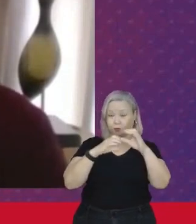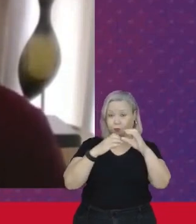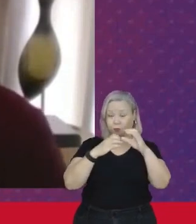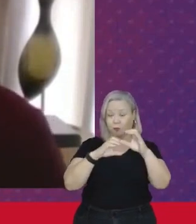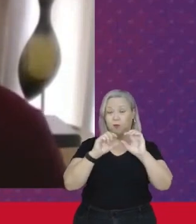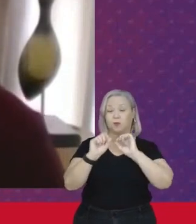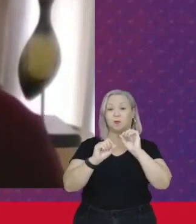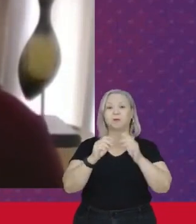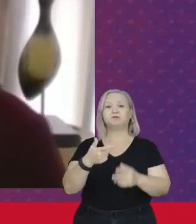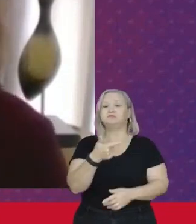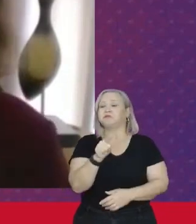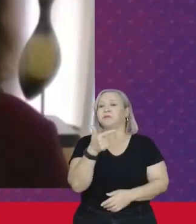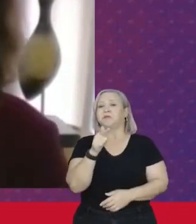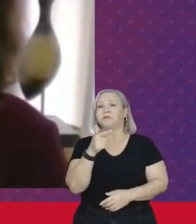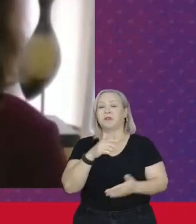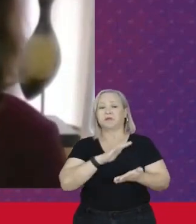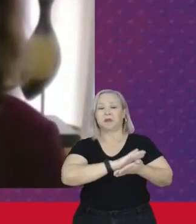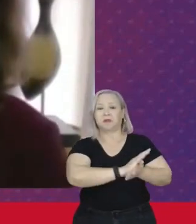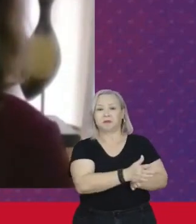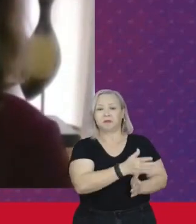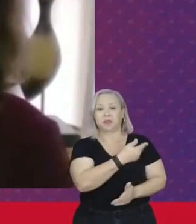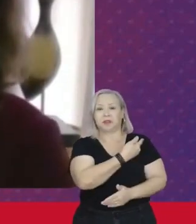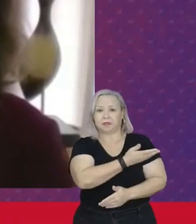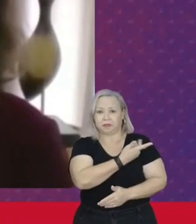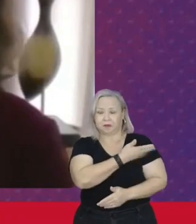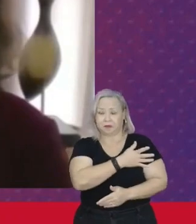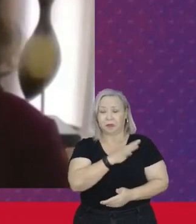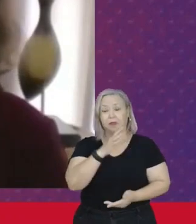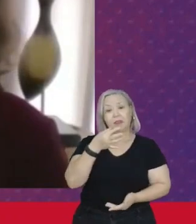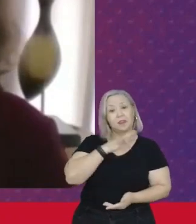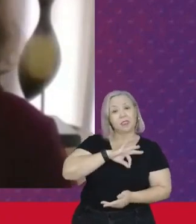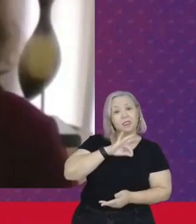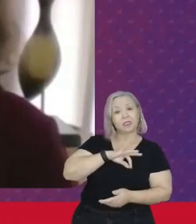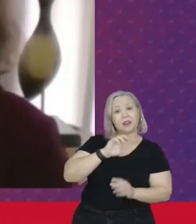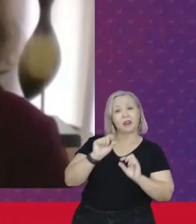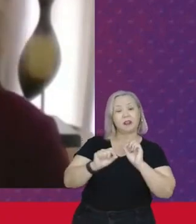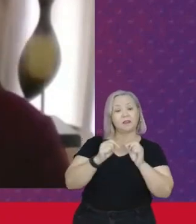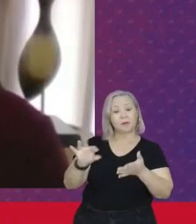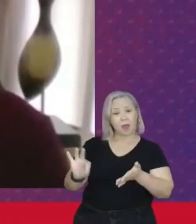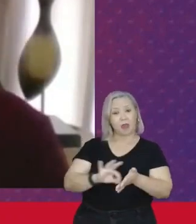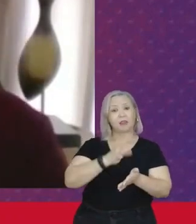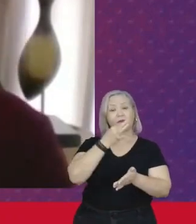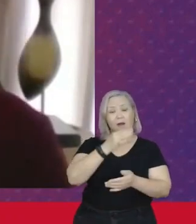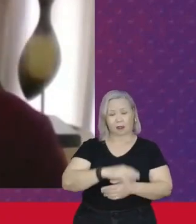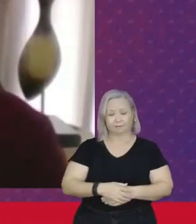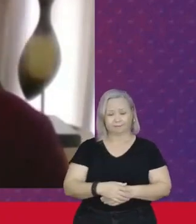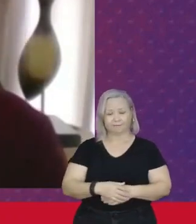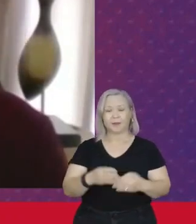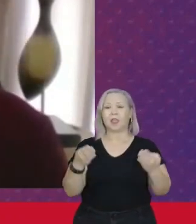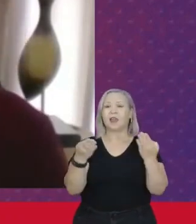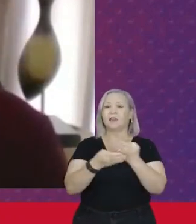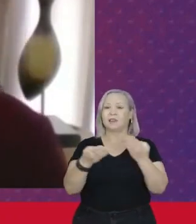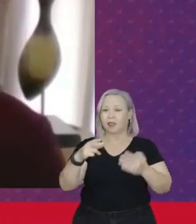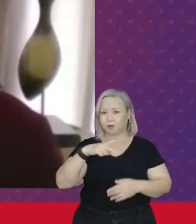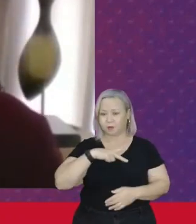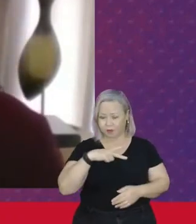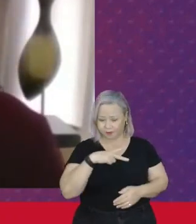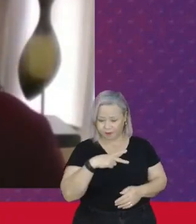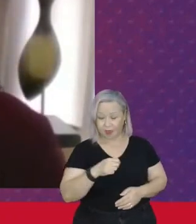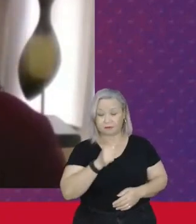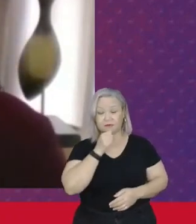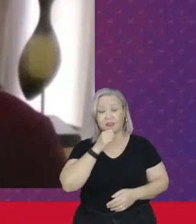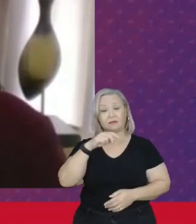essa discriminação, nem salarial e nem para ingresso. Na rede privada, ainda